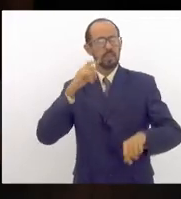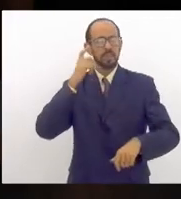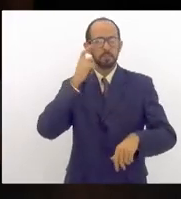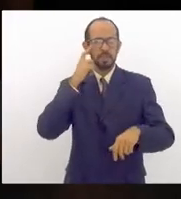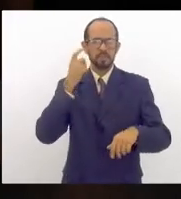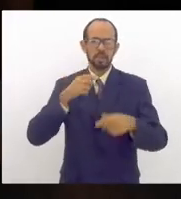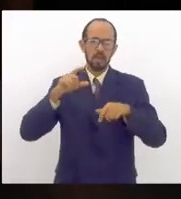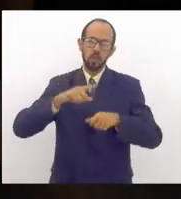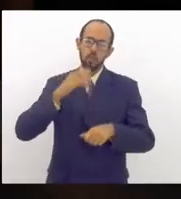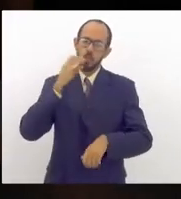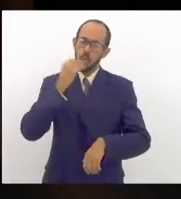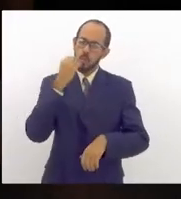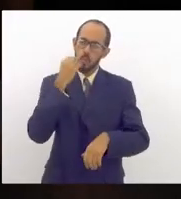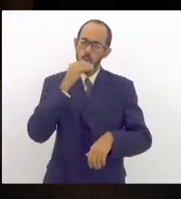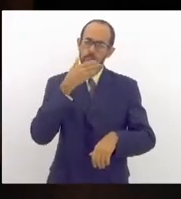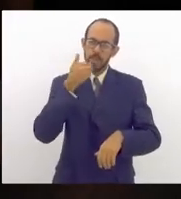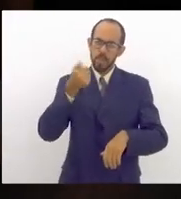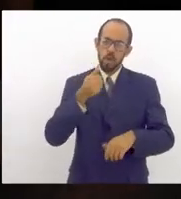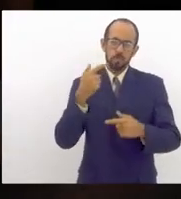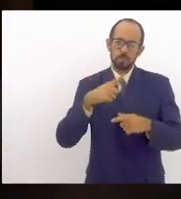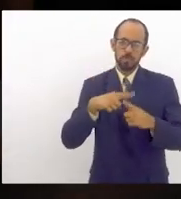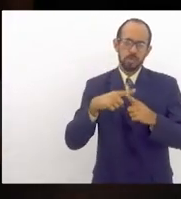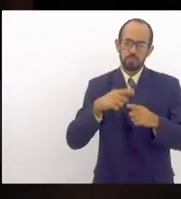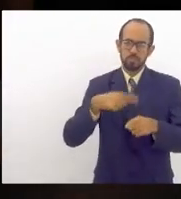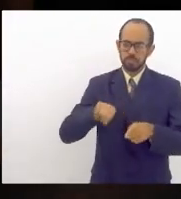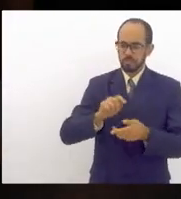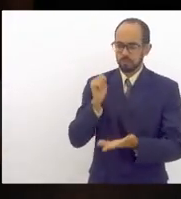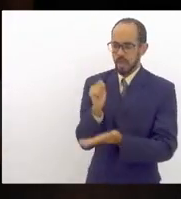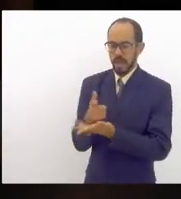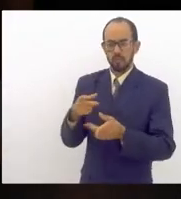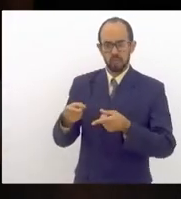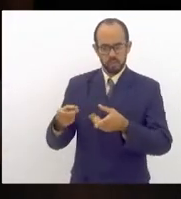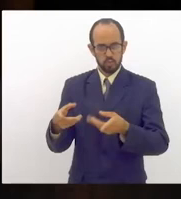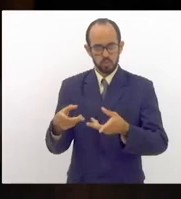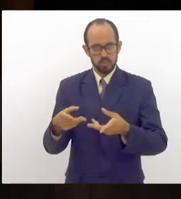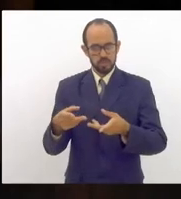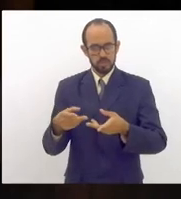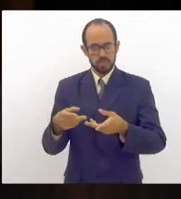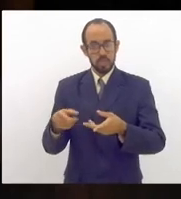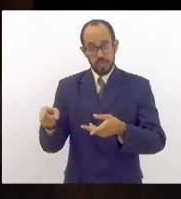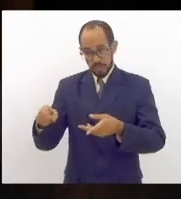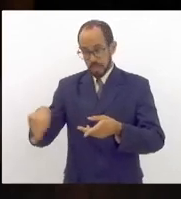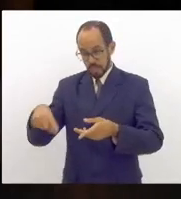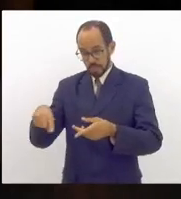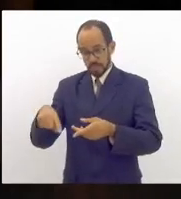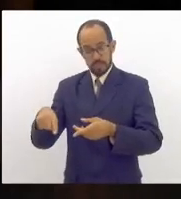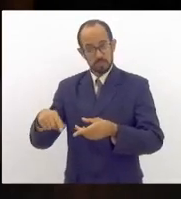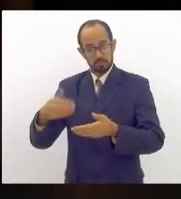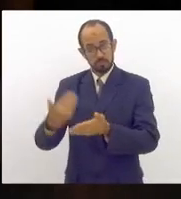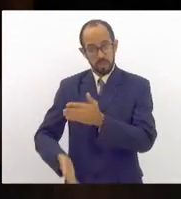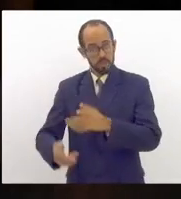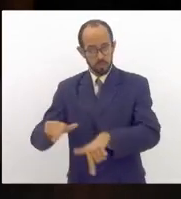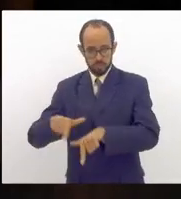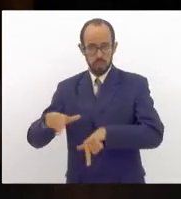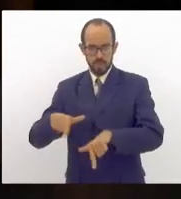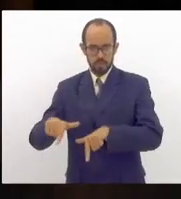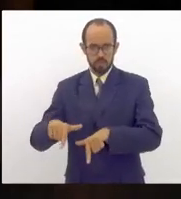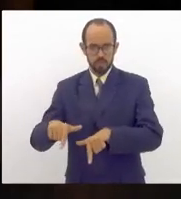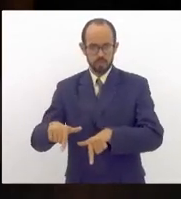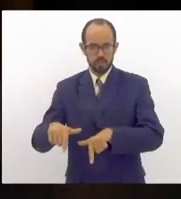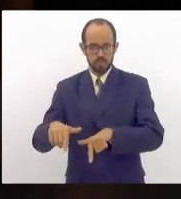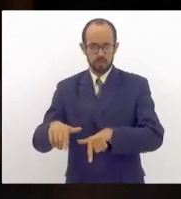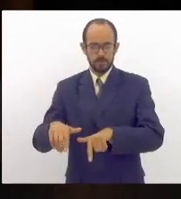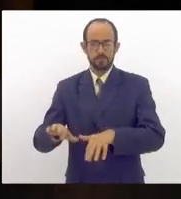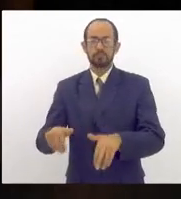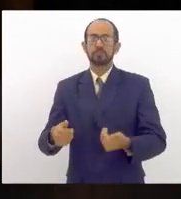porque eu não tenho que pagar comissão Então muitos vendedores perderam também seus postos de trabalho e e a a situação do